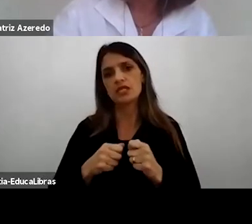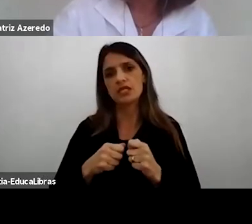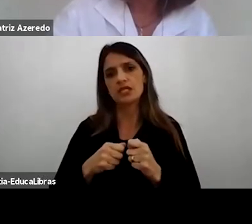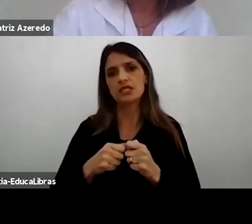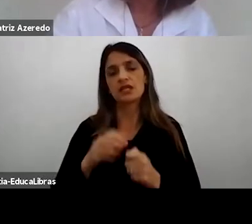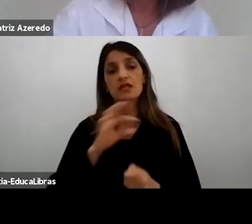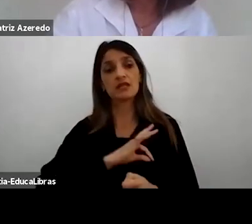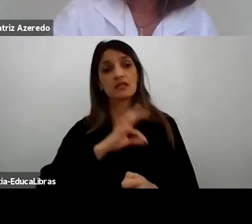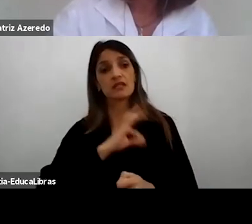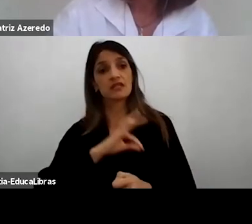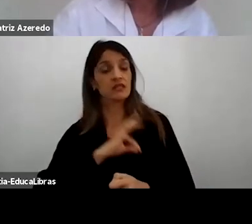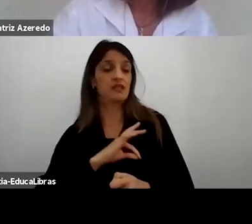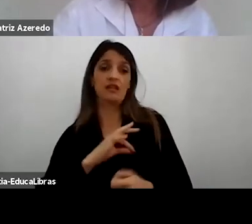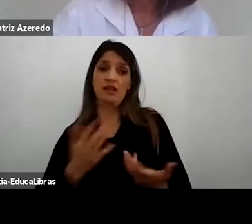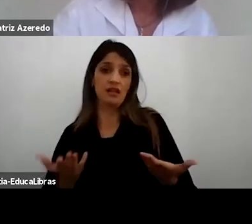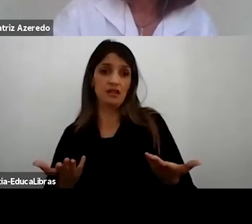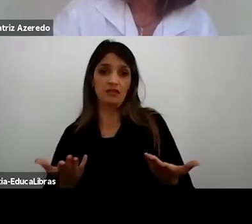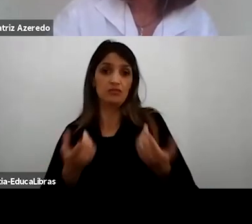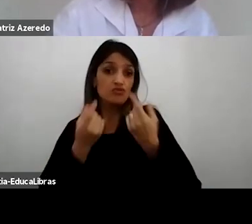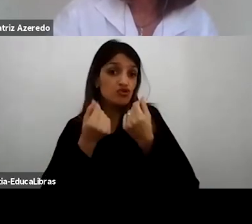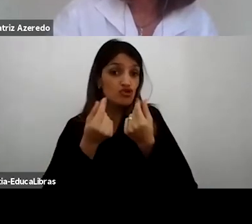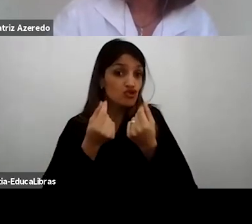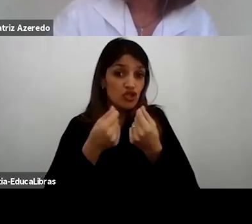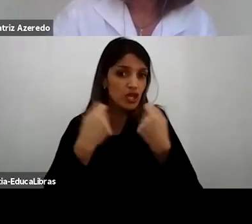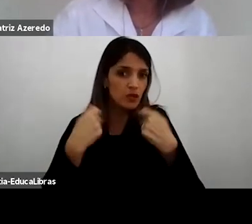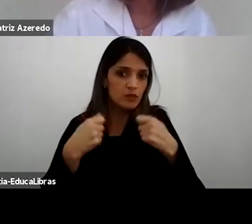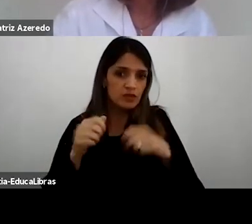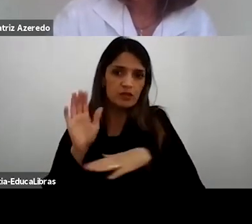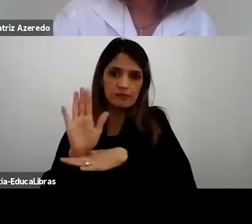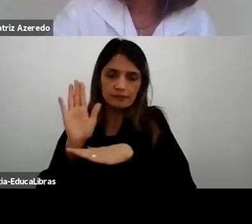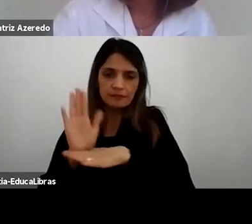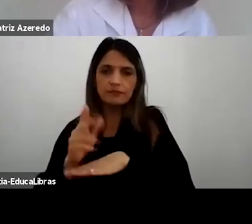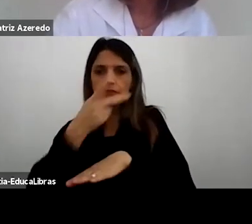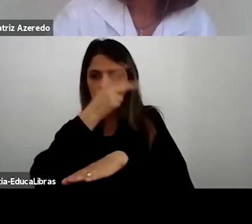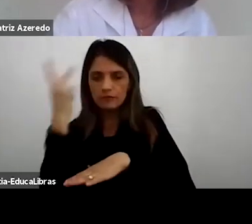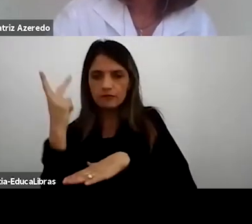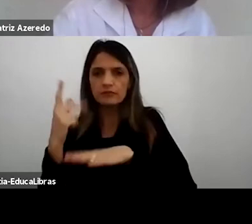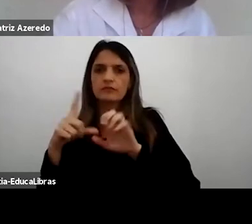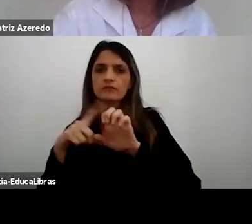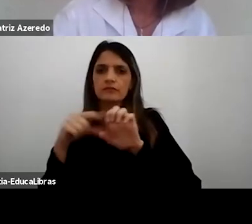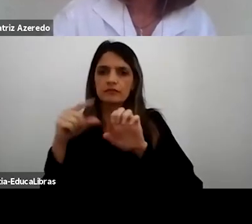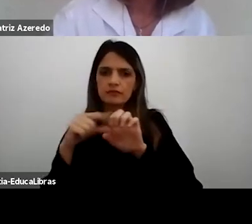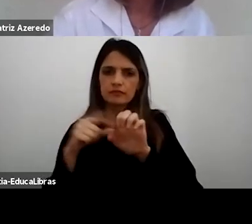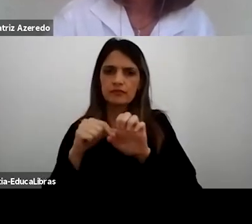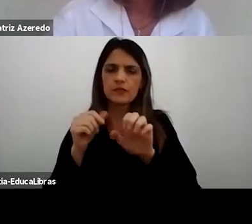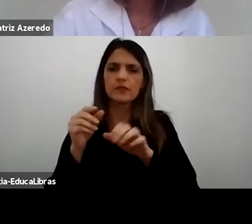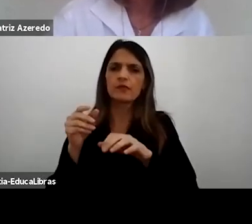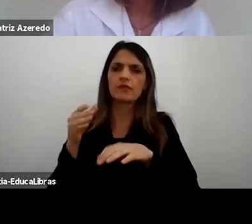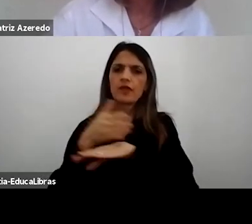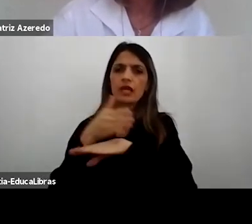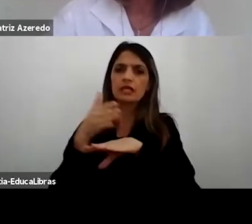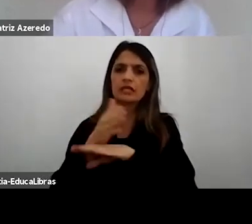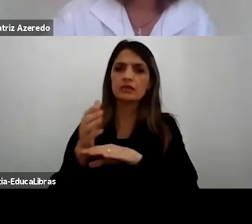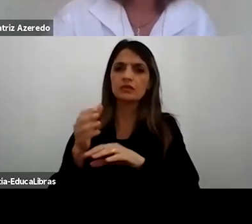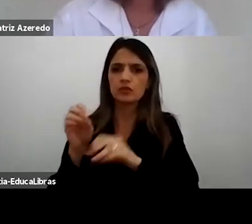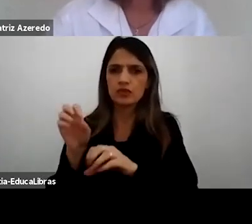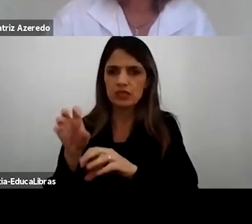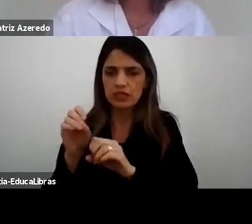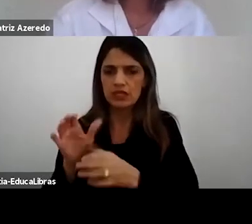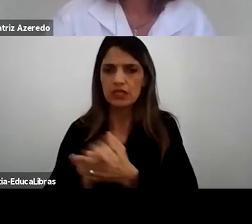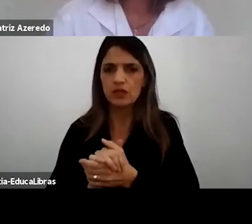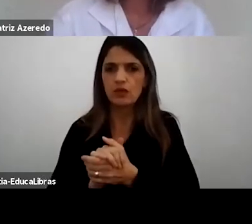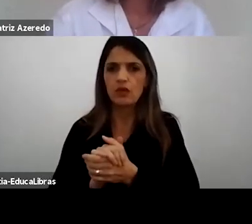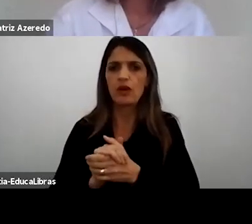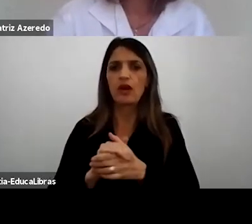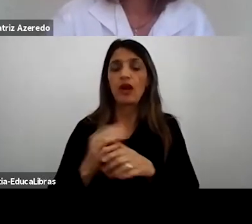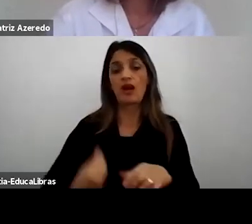bolso. Dar dinheiro no bolso é ajudar as pessoas a empreender, dar bom acesso à educação, transformar a vida das famílias, que a